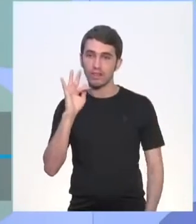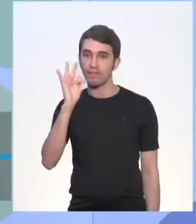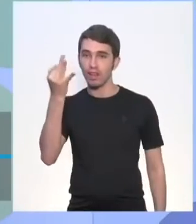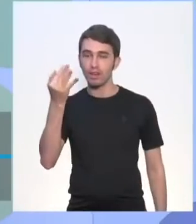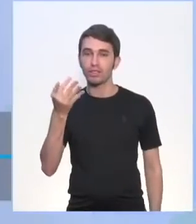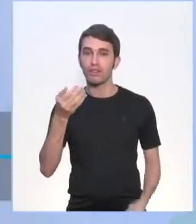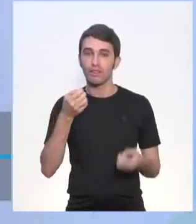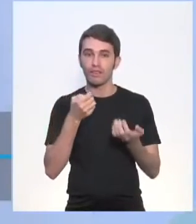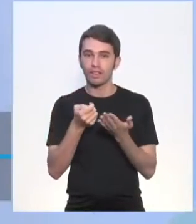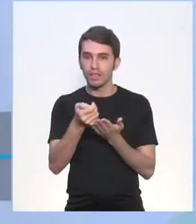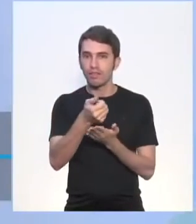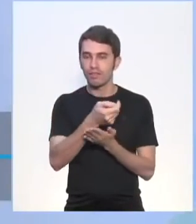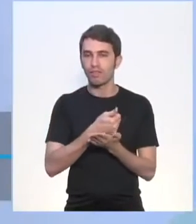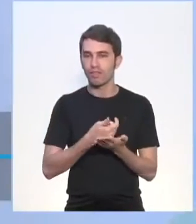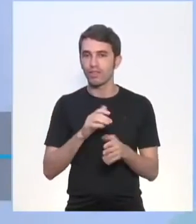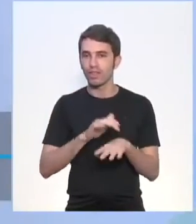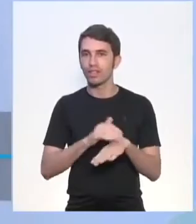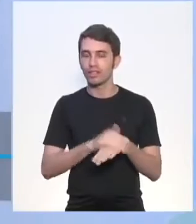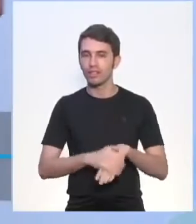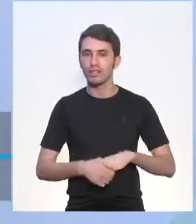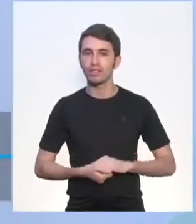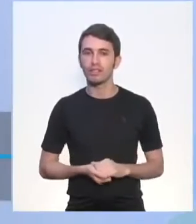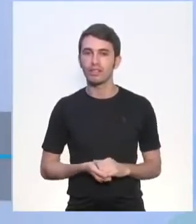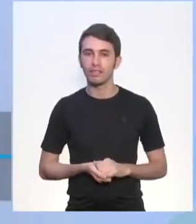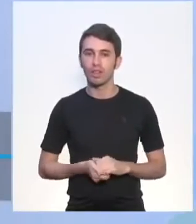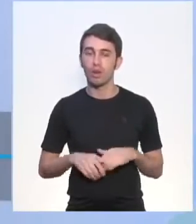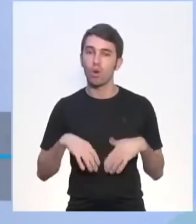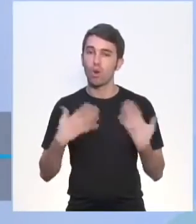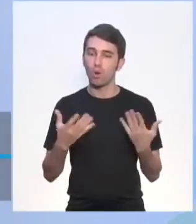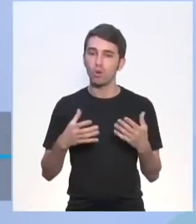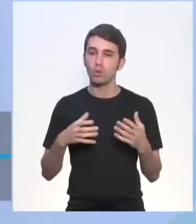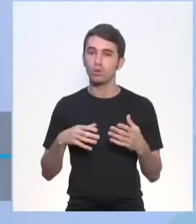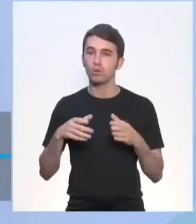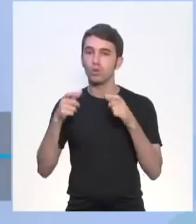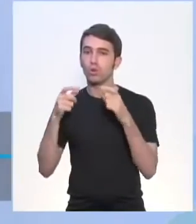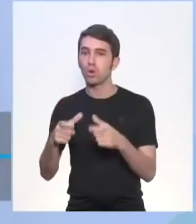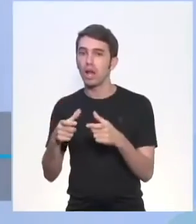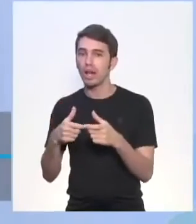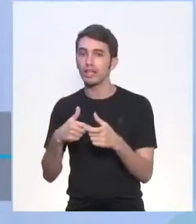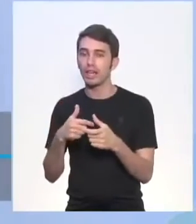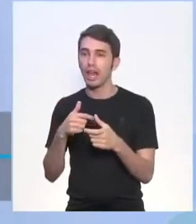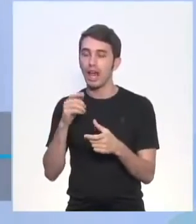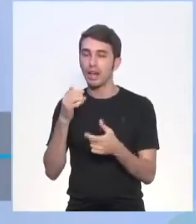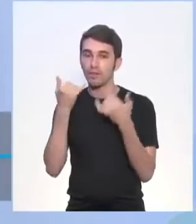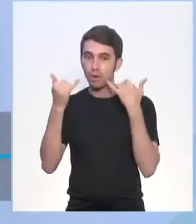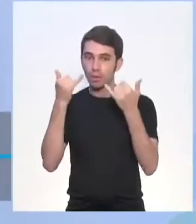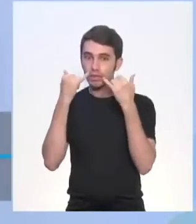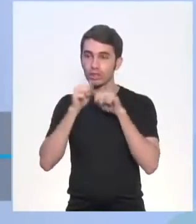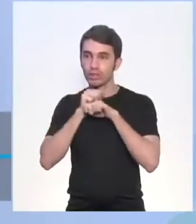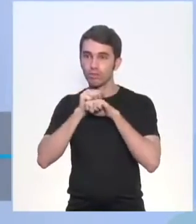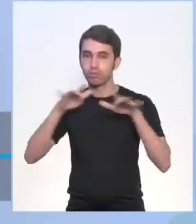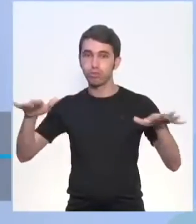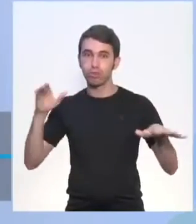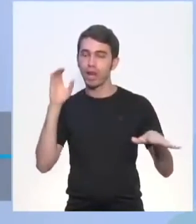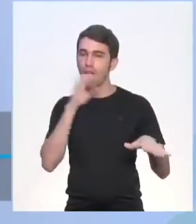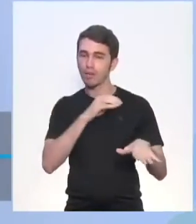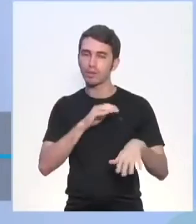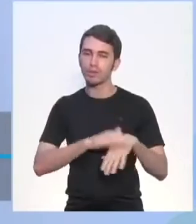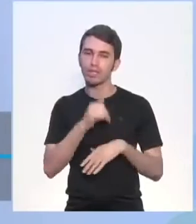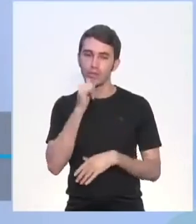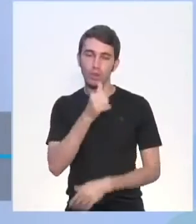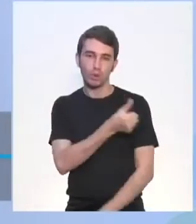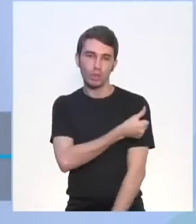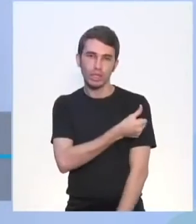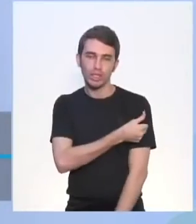fake news. Ou então em um canal que essa informação se espalhe rápido, né? A gente comentou numa aula, acho que foi do sexto, comparando